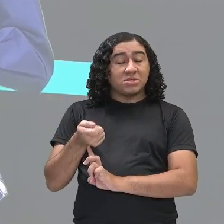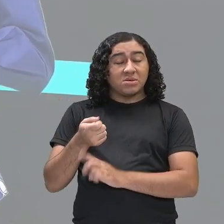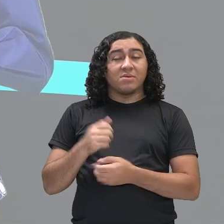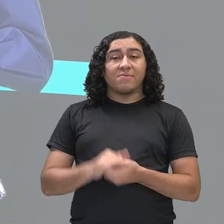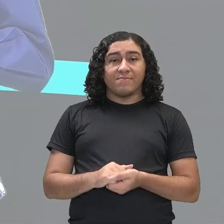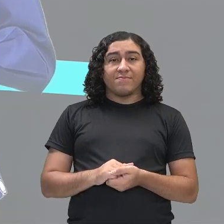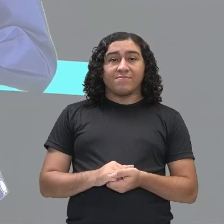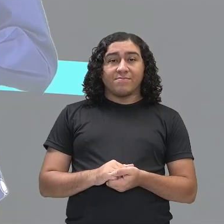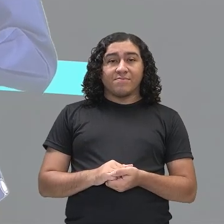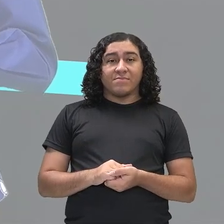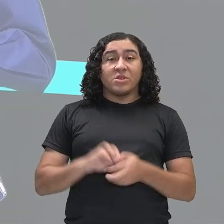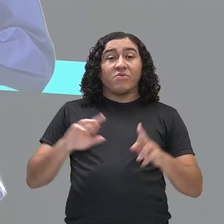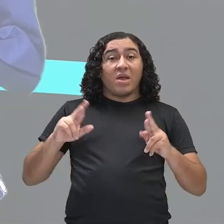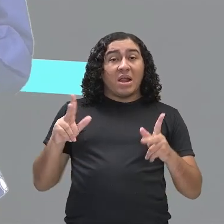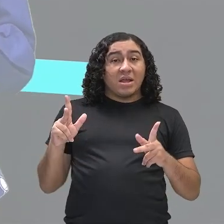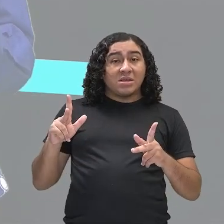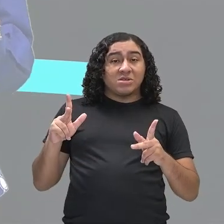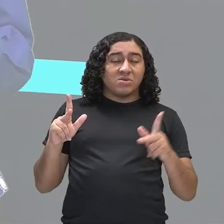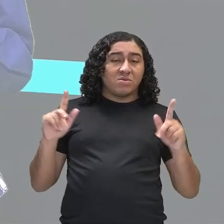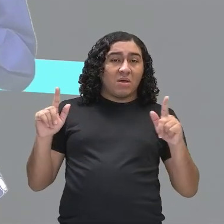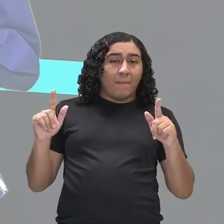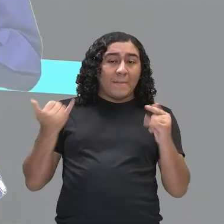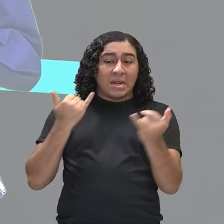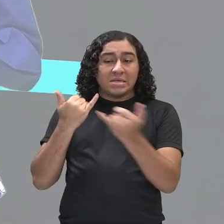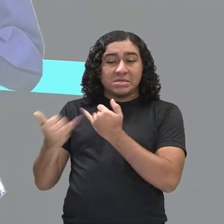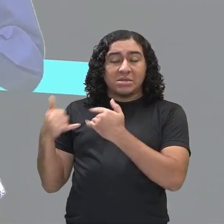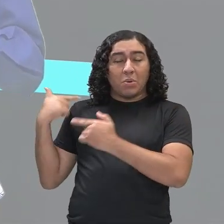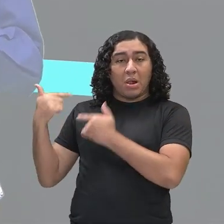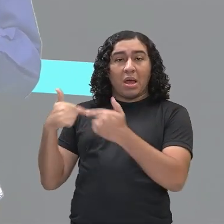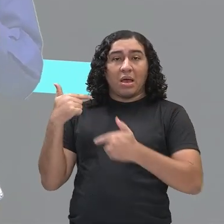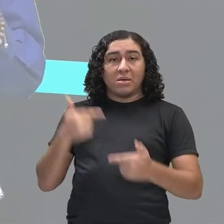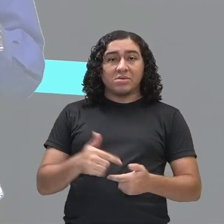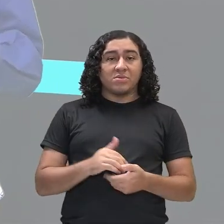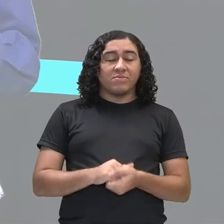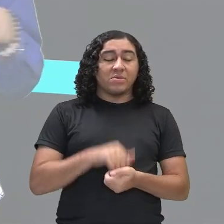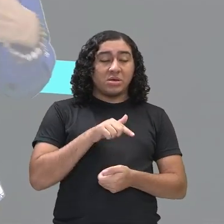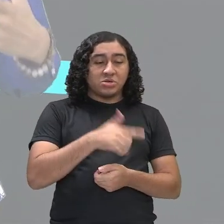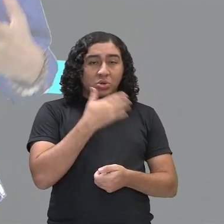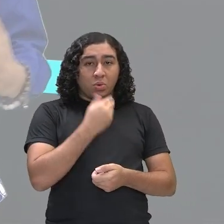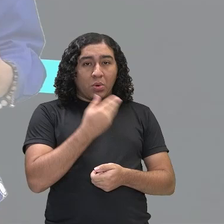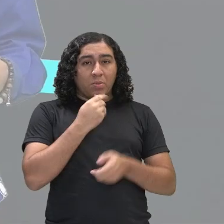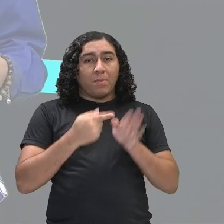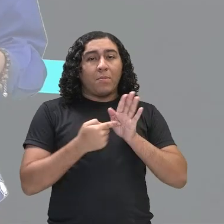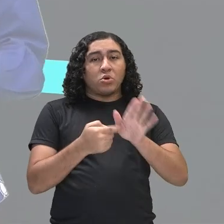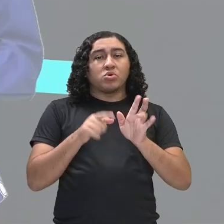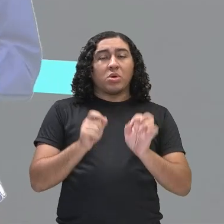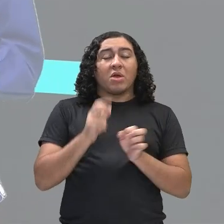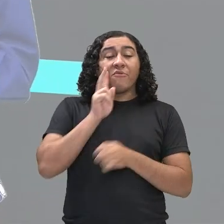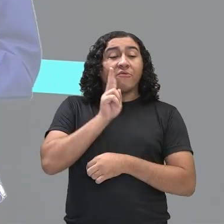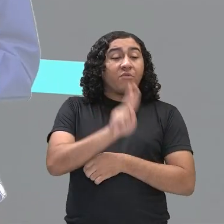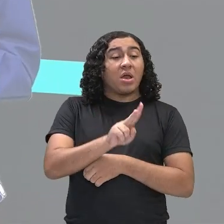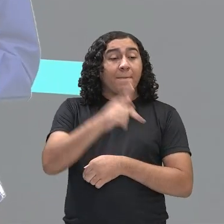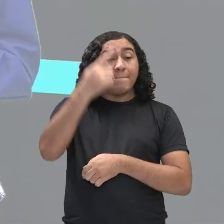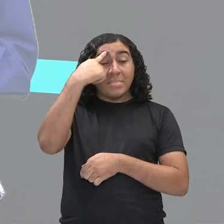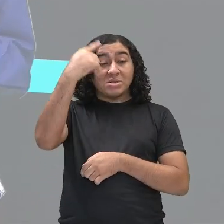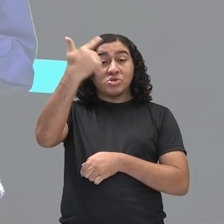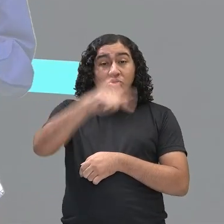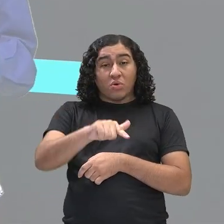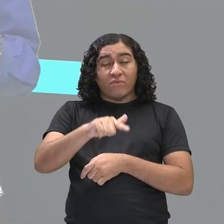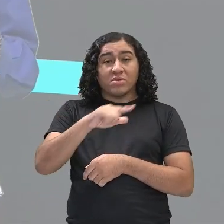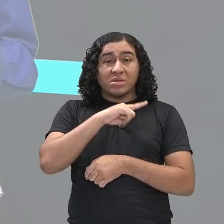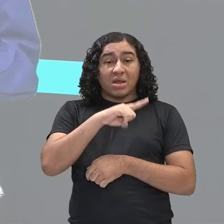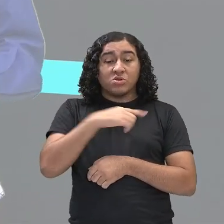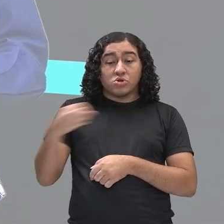mais clássica, né? Então, Duchamp nos trouxe aí a possibilidade de repensar, abrindo espaço